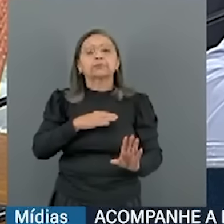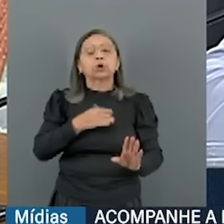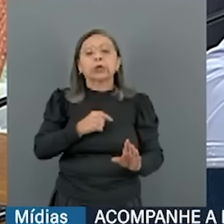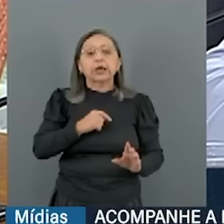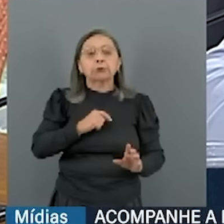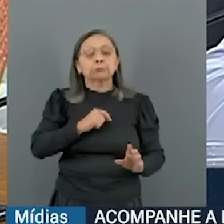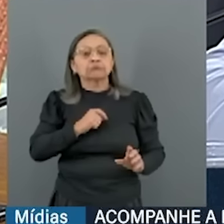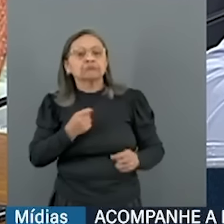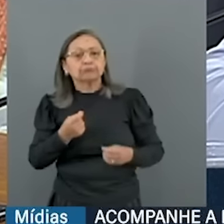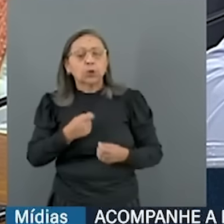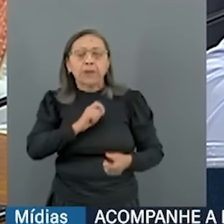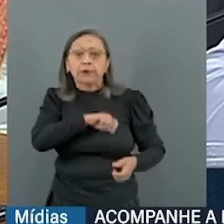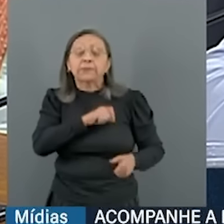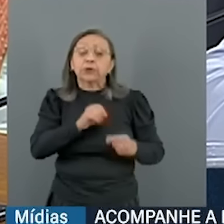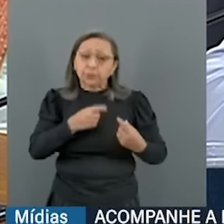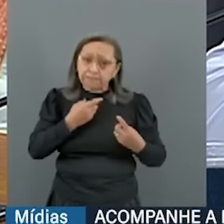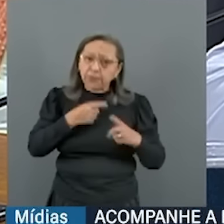inteligência.